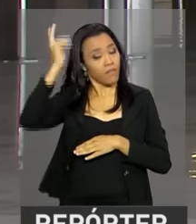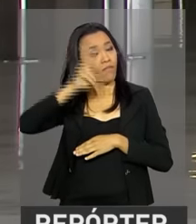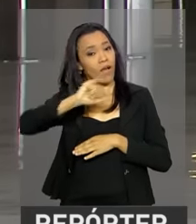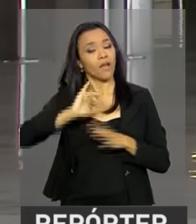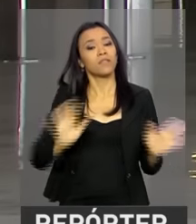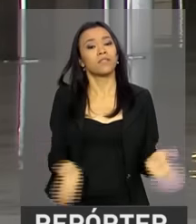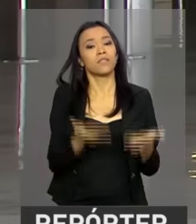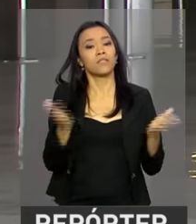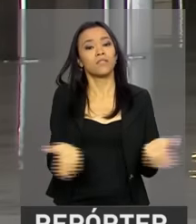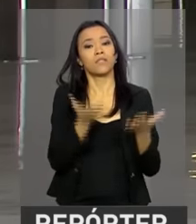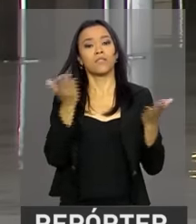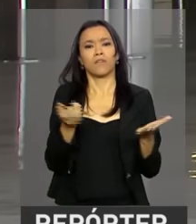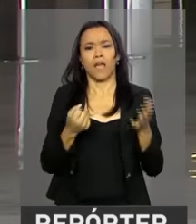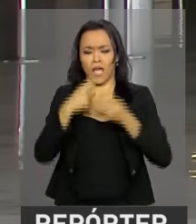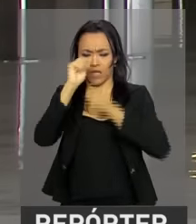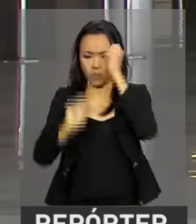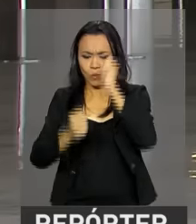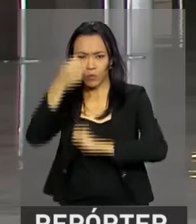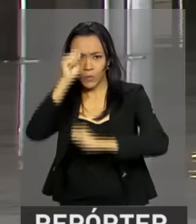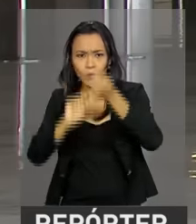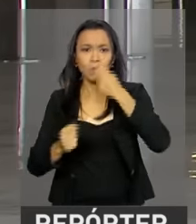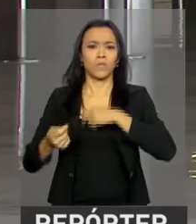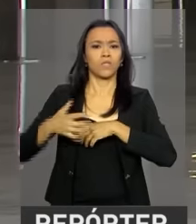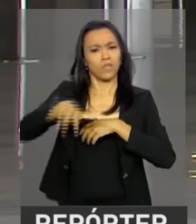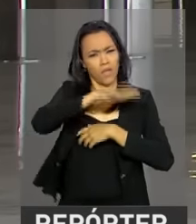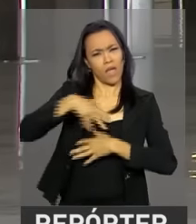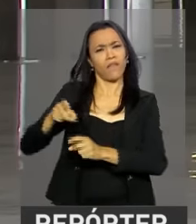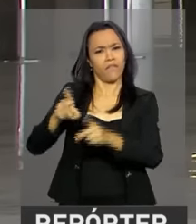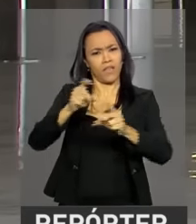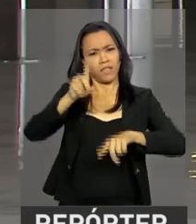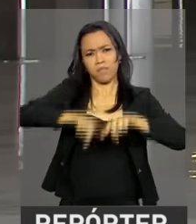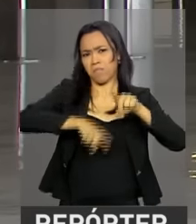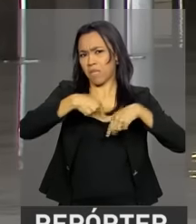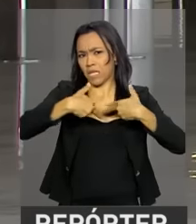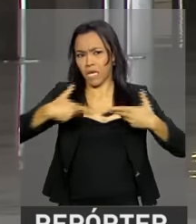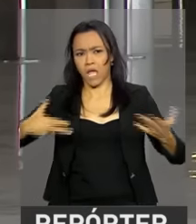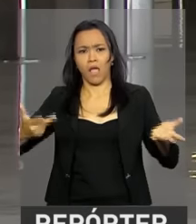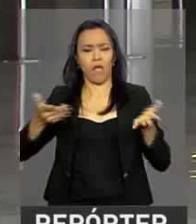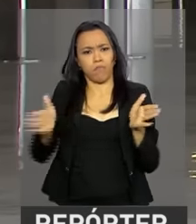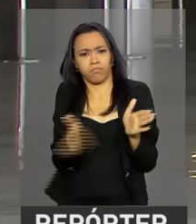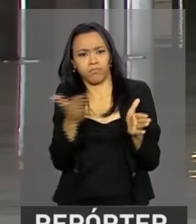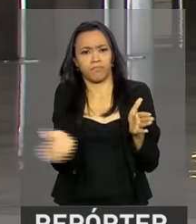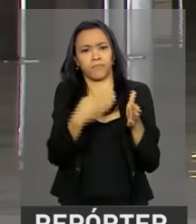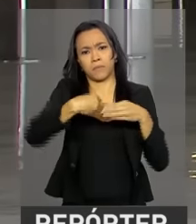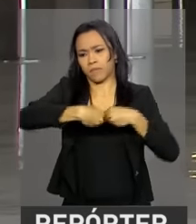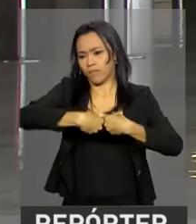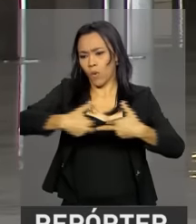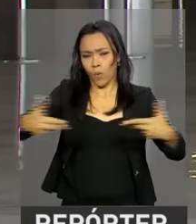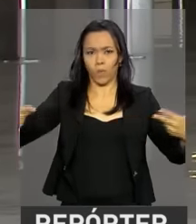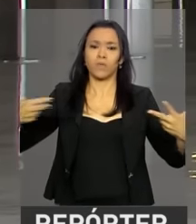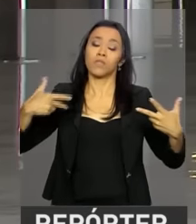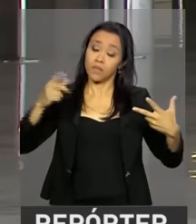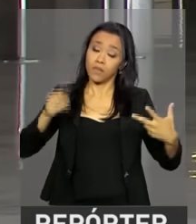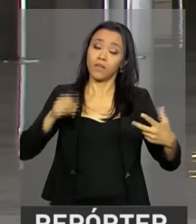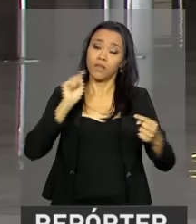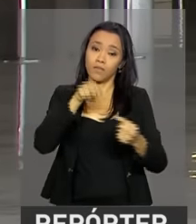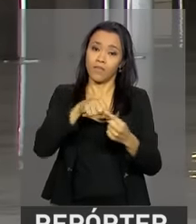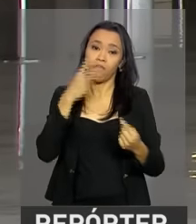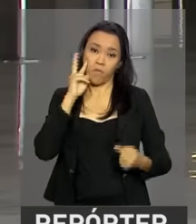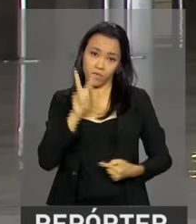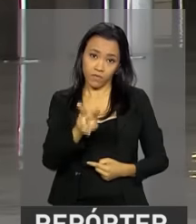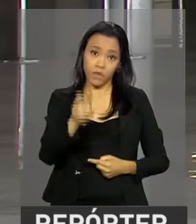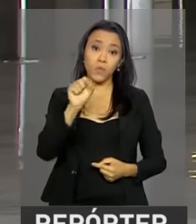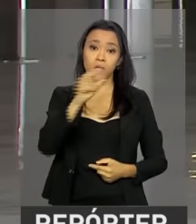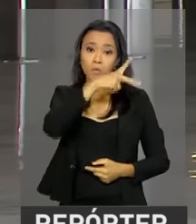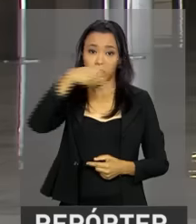incentivar aí a indústria o comércio o setor da construção civil de um modo geral e também gerar empregos no país Vamos ouvir um trecho